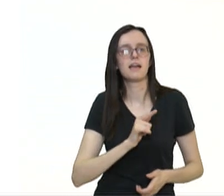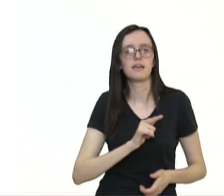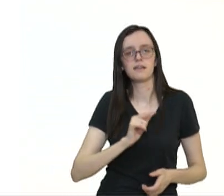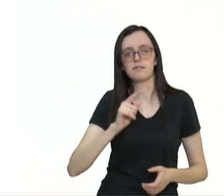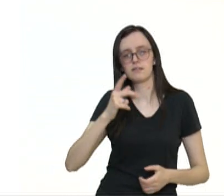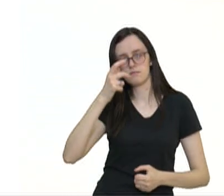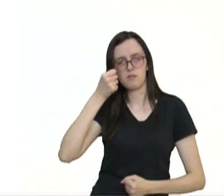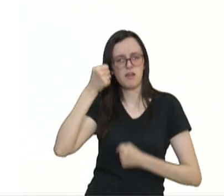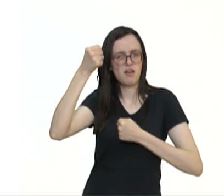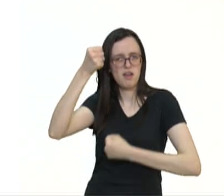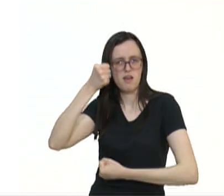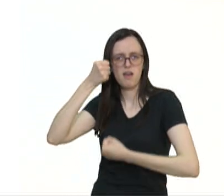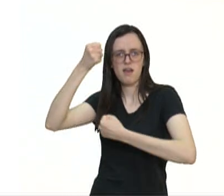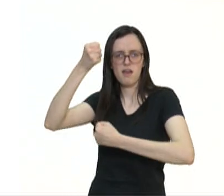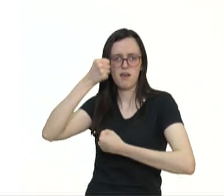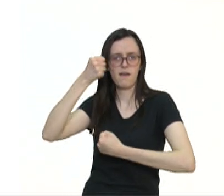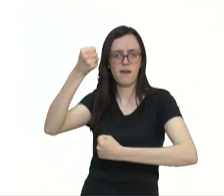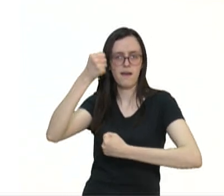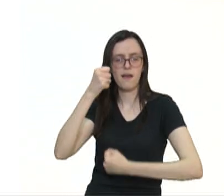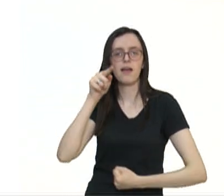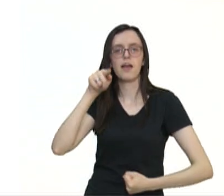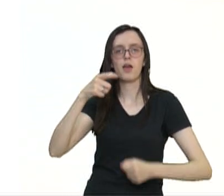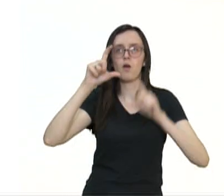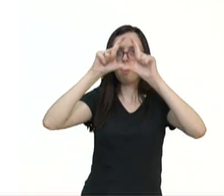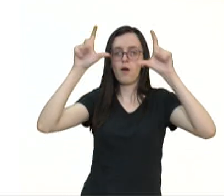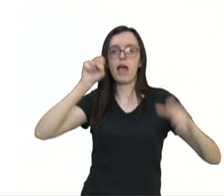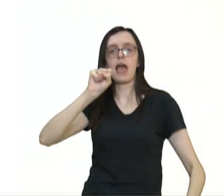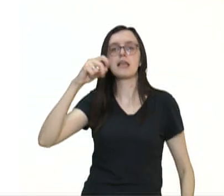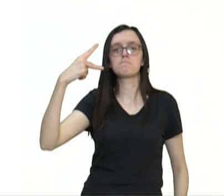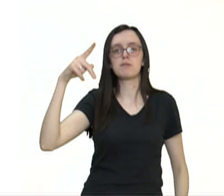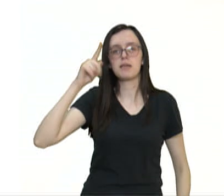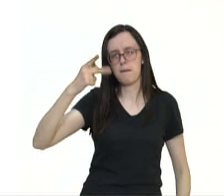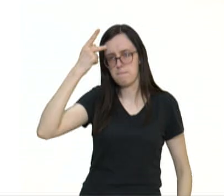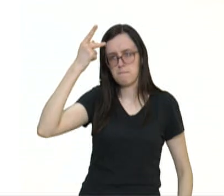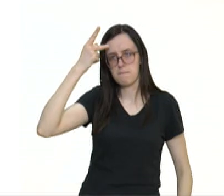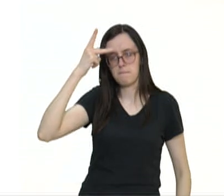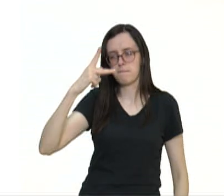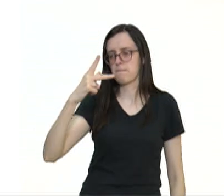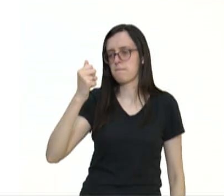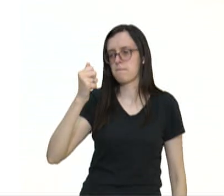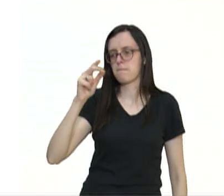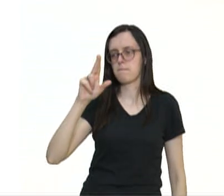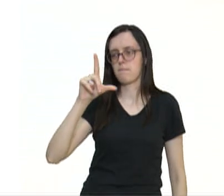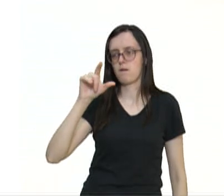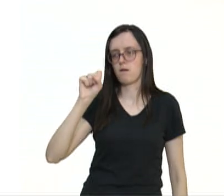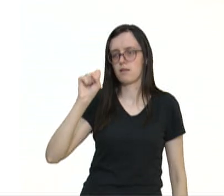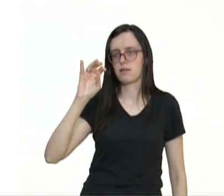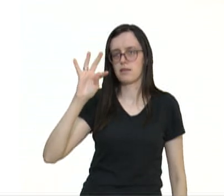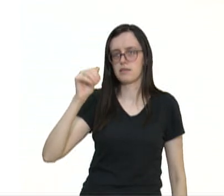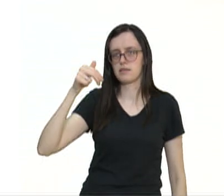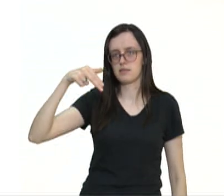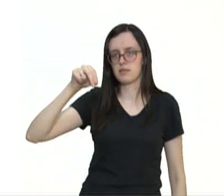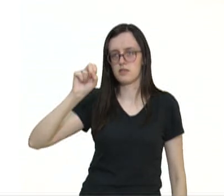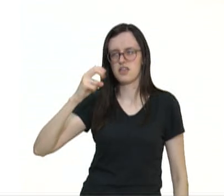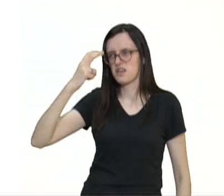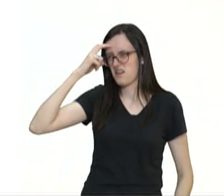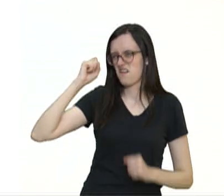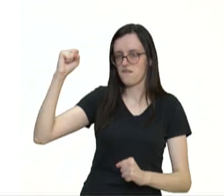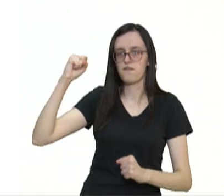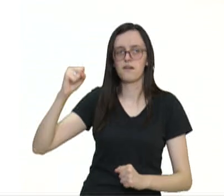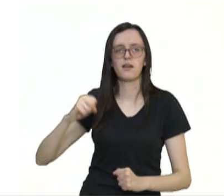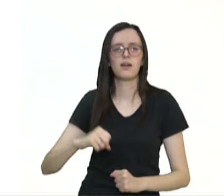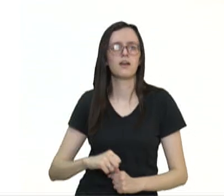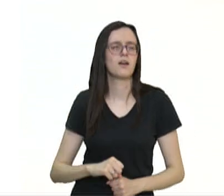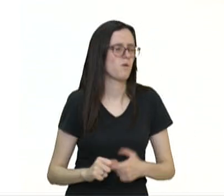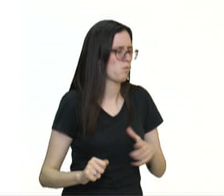numa manifestação ali, SP para os paulistanos, viva a nossa cultura. E aí o outro rapaz diz, e aí, o que a gente vai fazer depois da